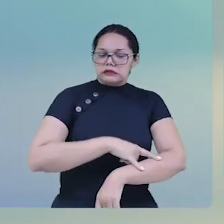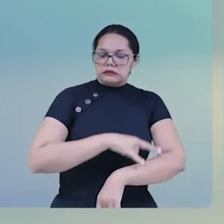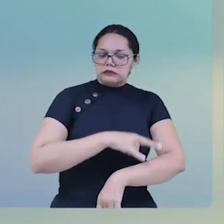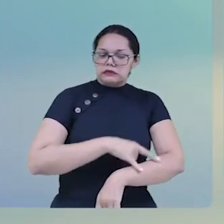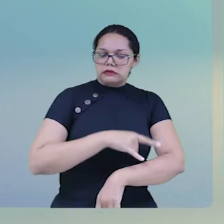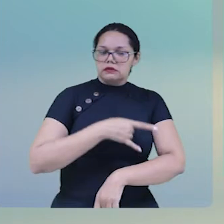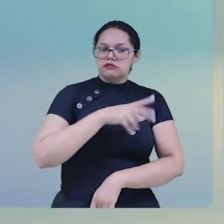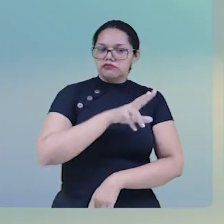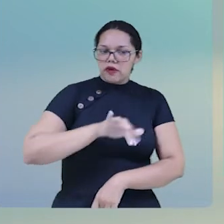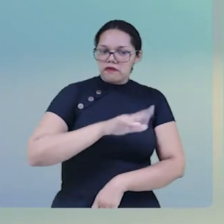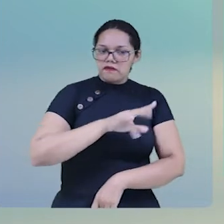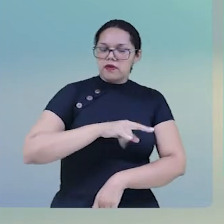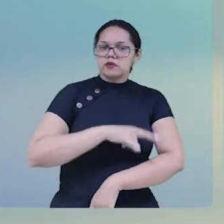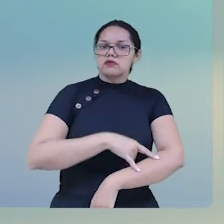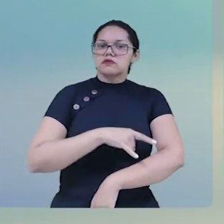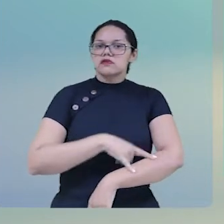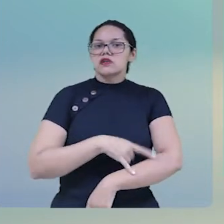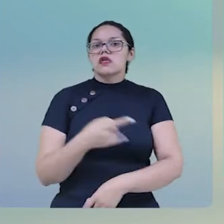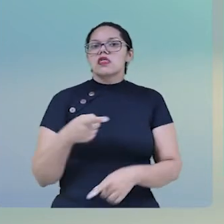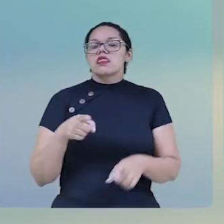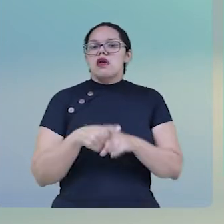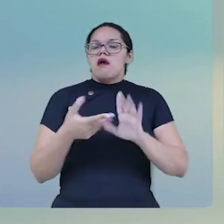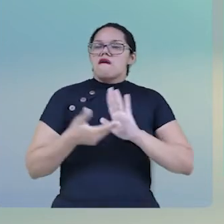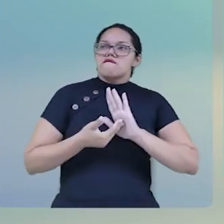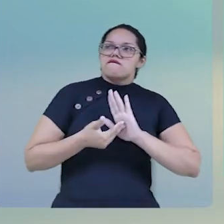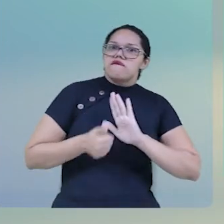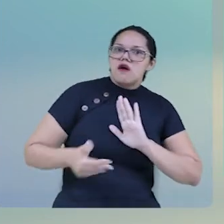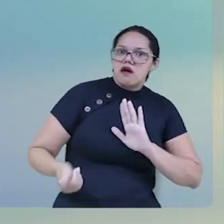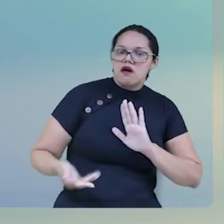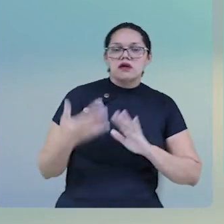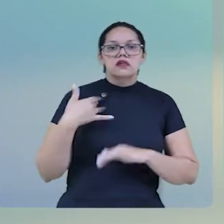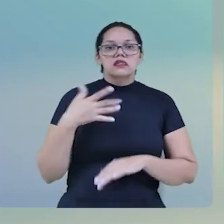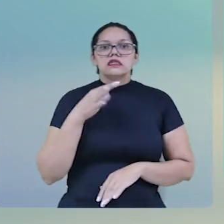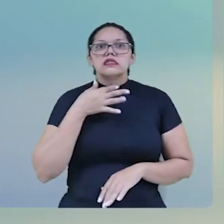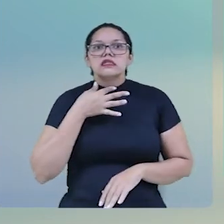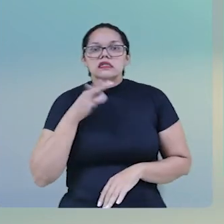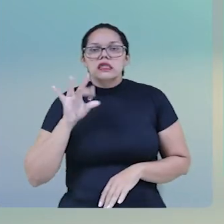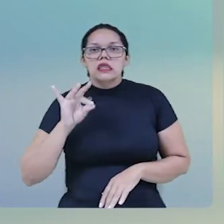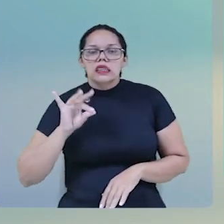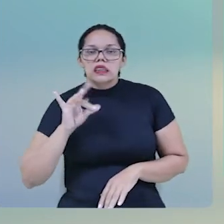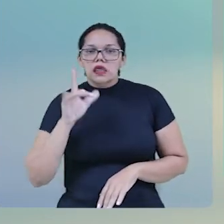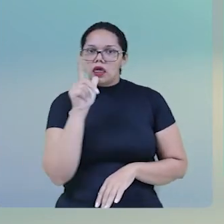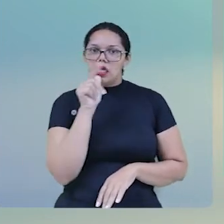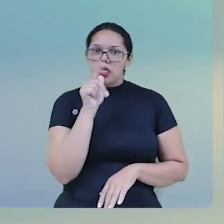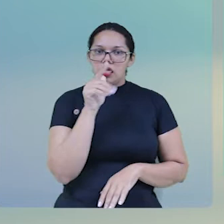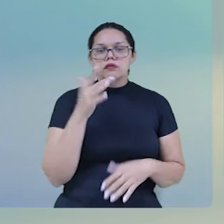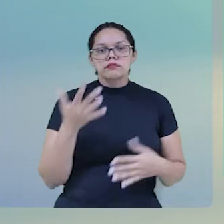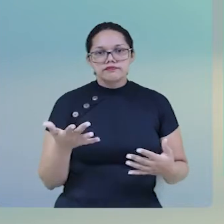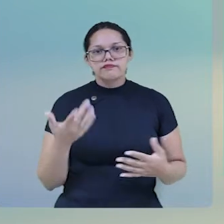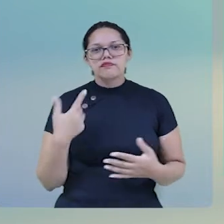diversas vezes, tem fome frequente, tem sede constante,